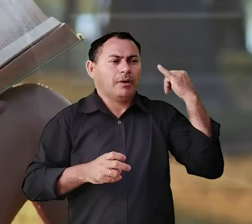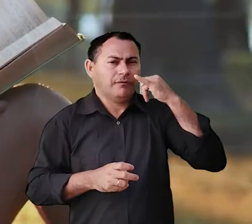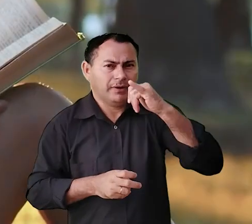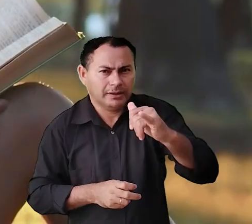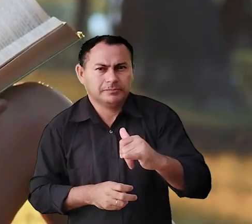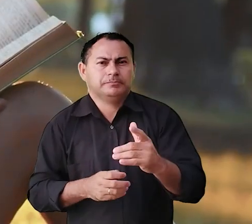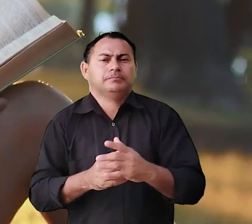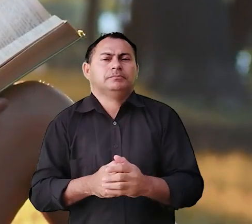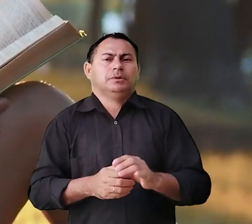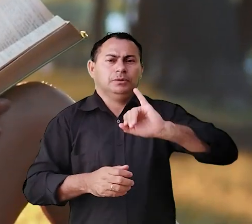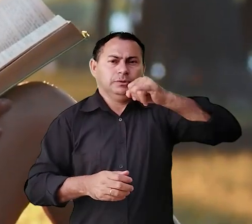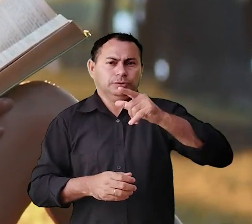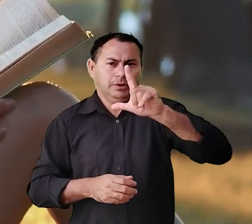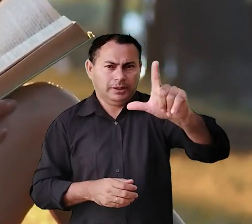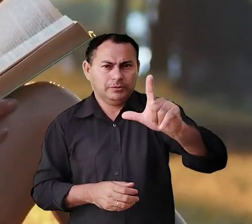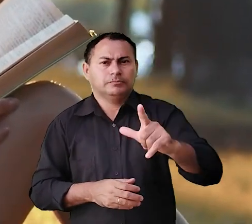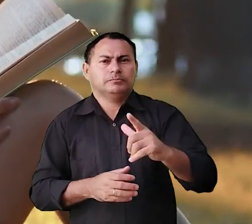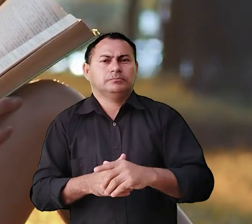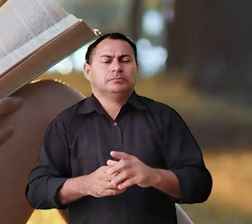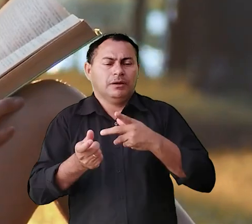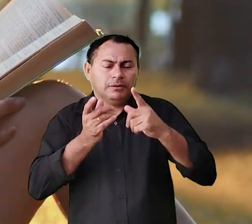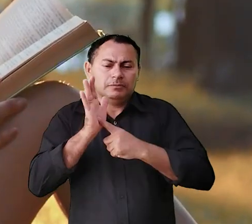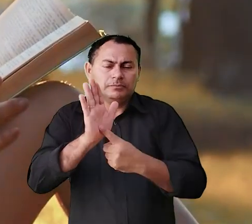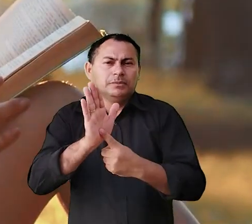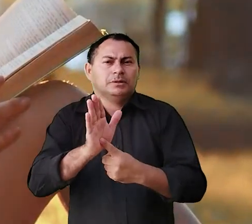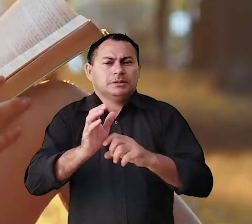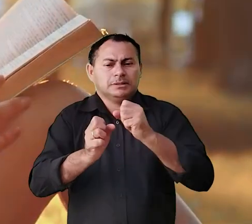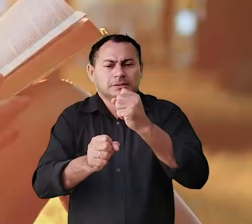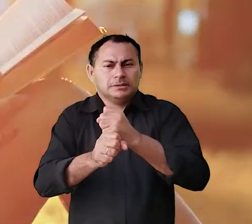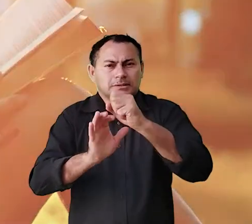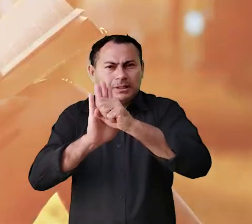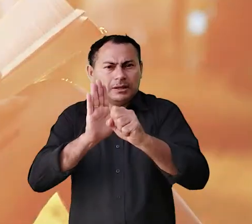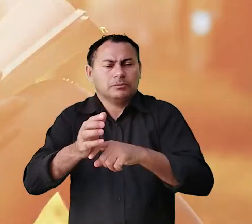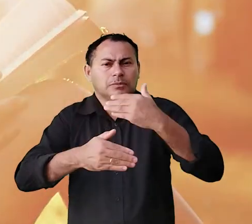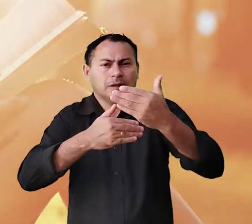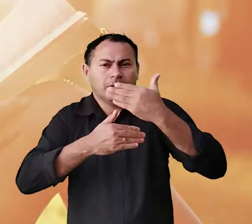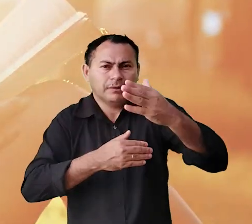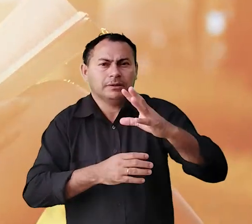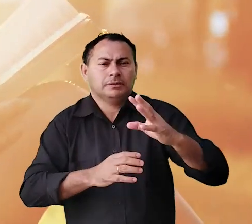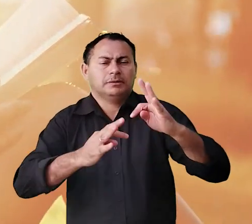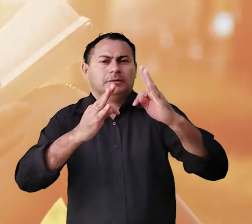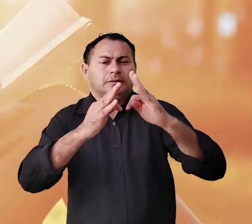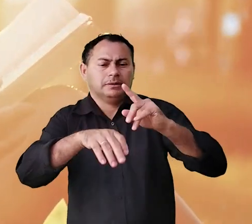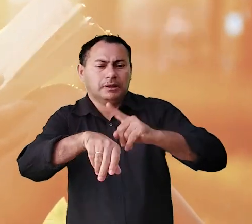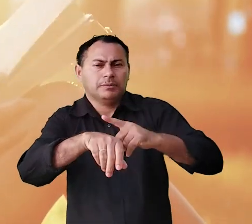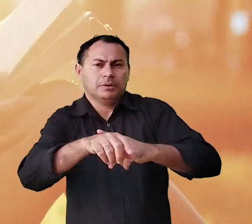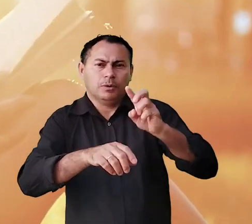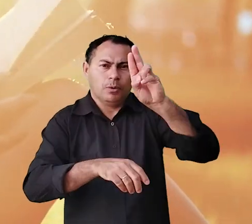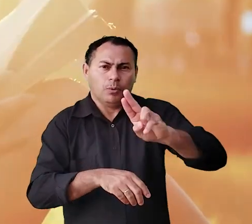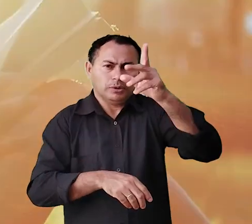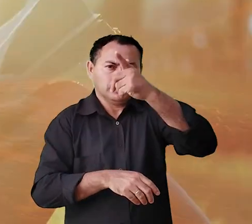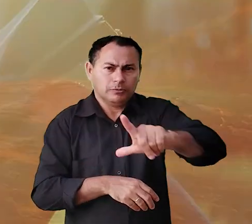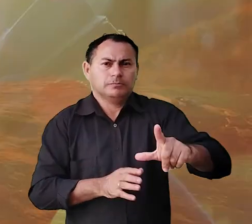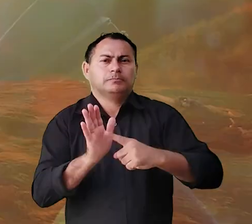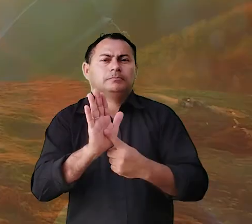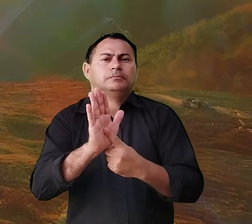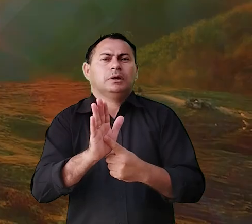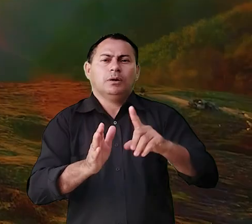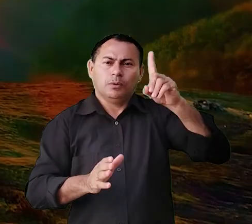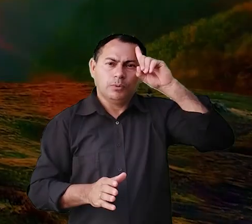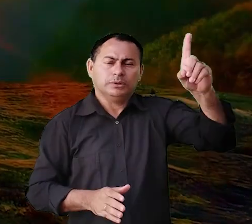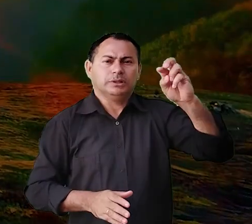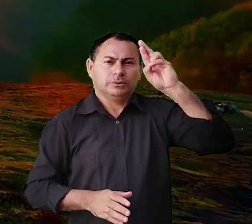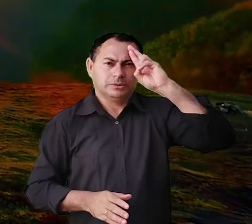visão profética, como Joel, então vislumbram séculos à frente do seu tempo e usam novamente a